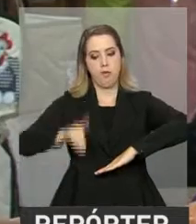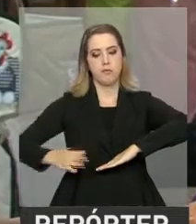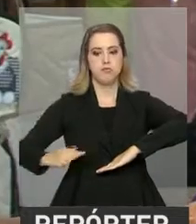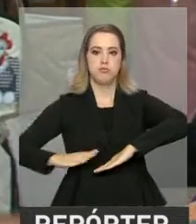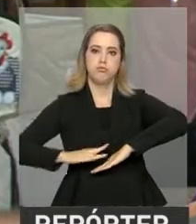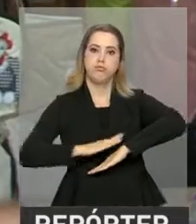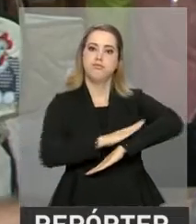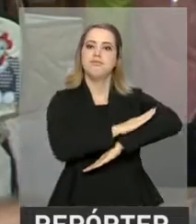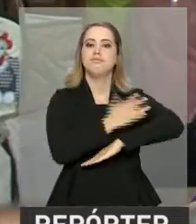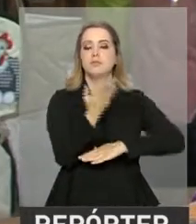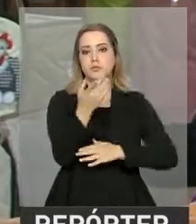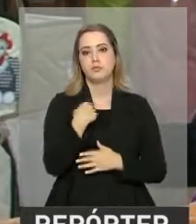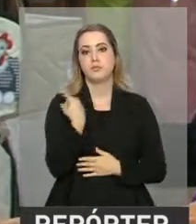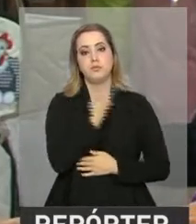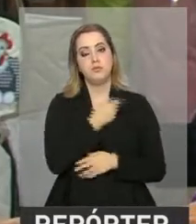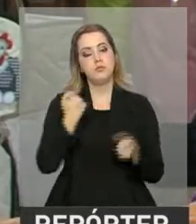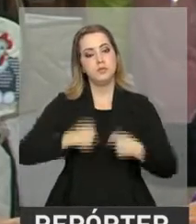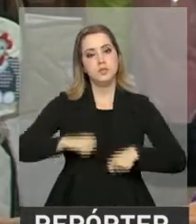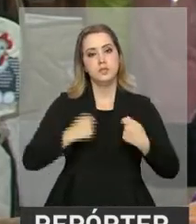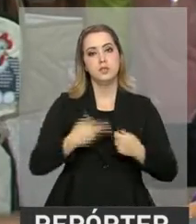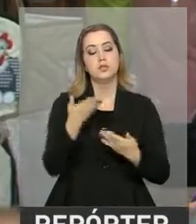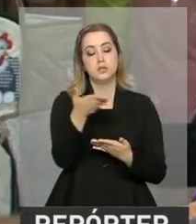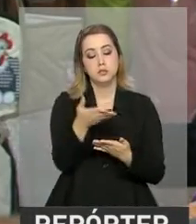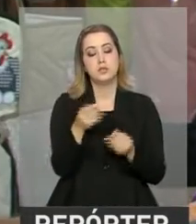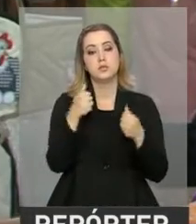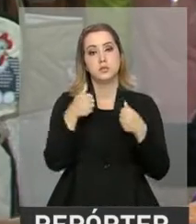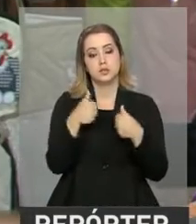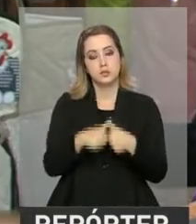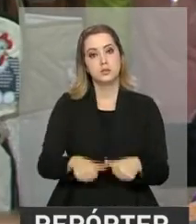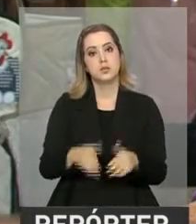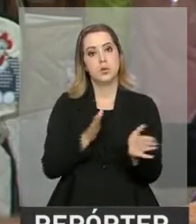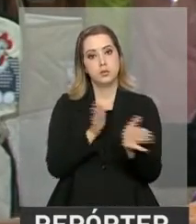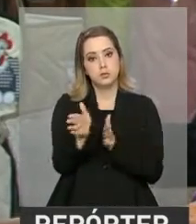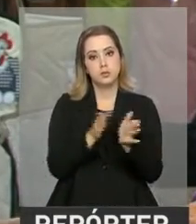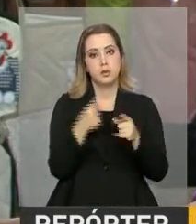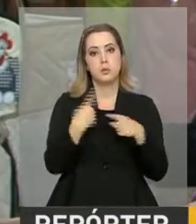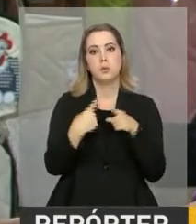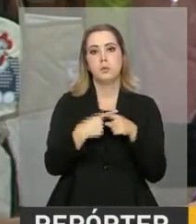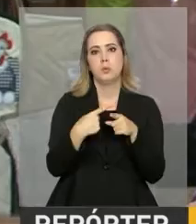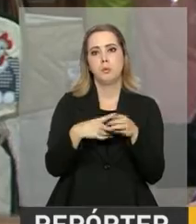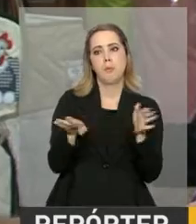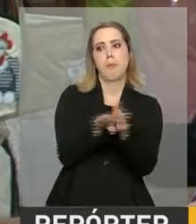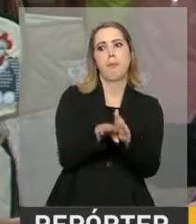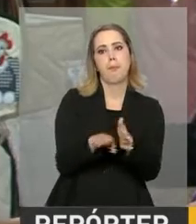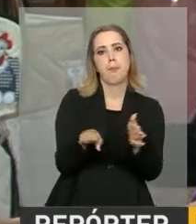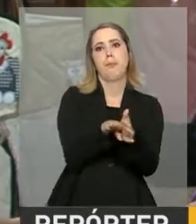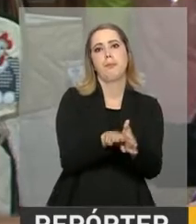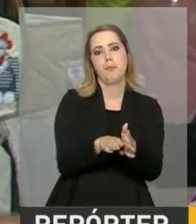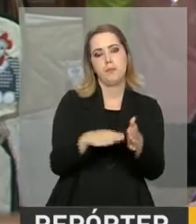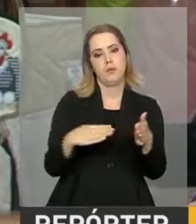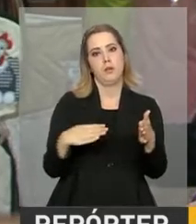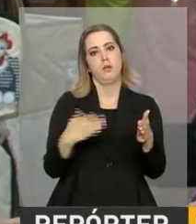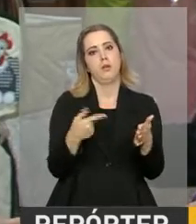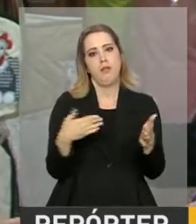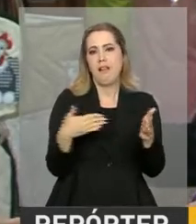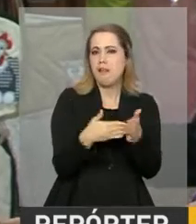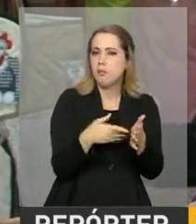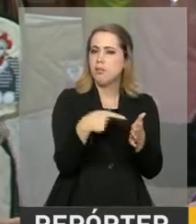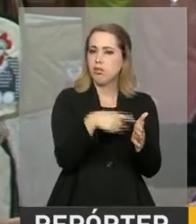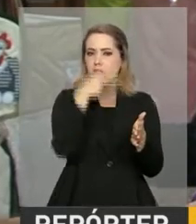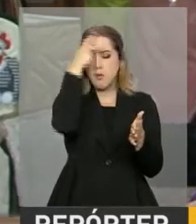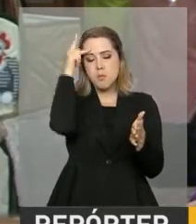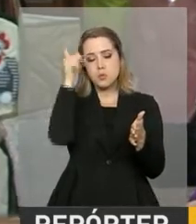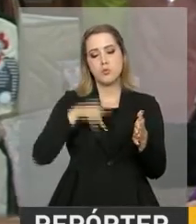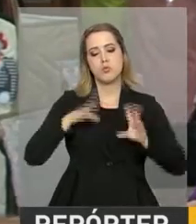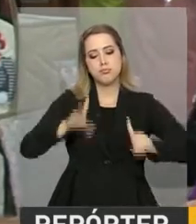A nossa necessidade de estar colocando a acessibilidade foi porque limitava muito do cadeirante, né, quem tinha esse tipo de